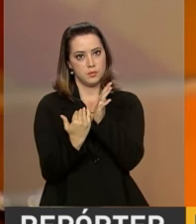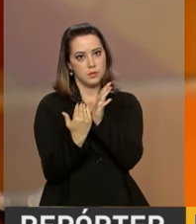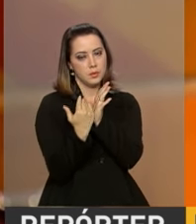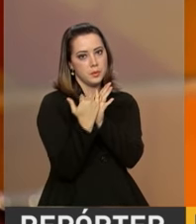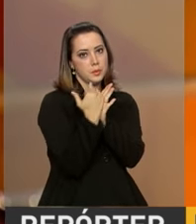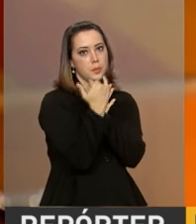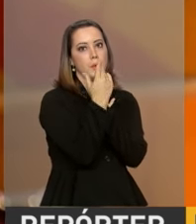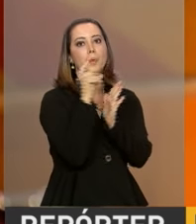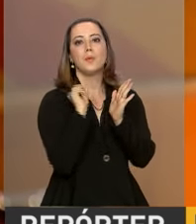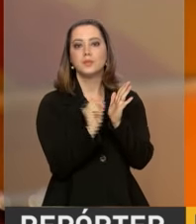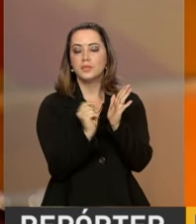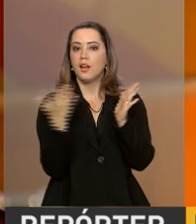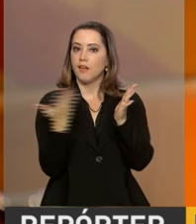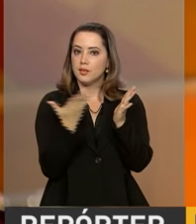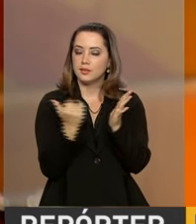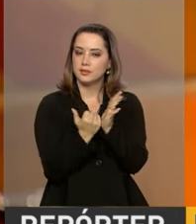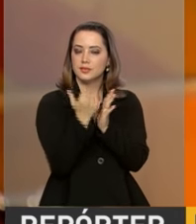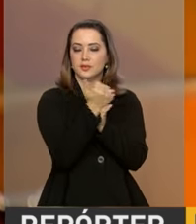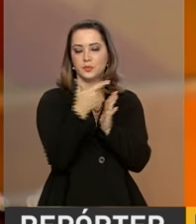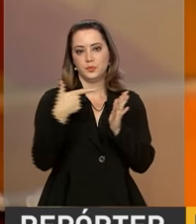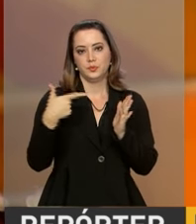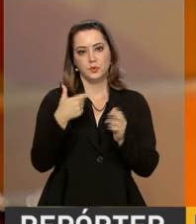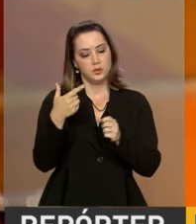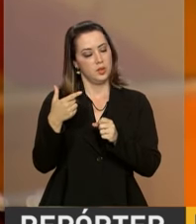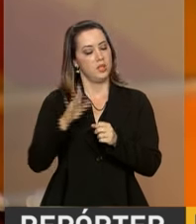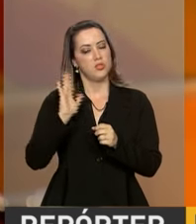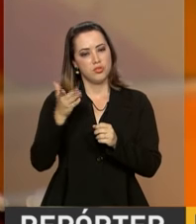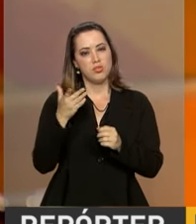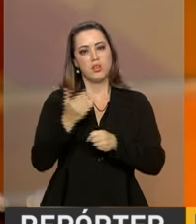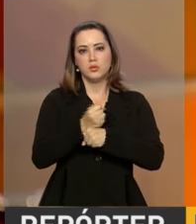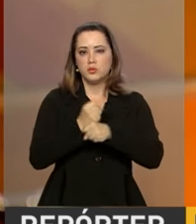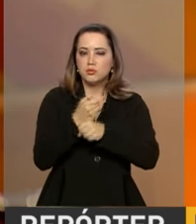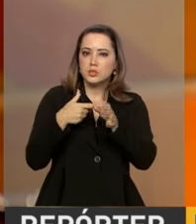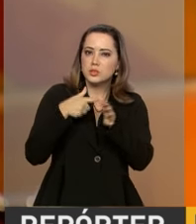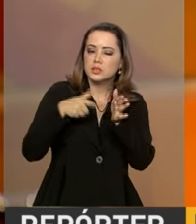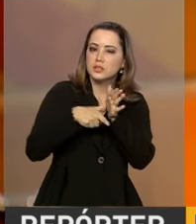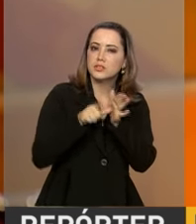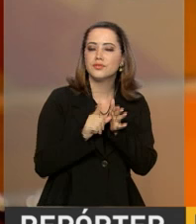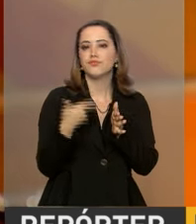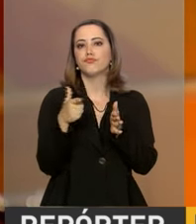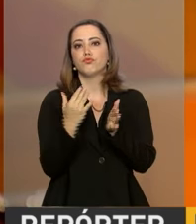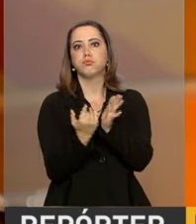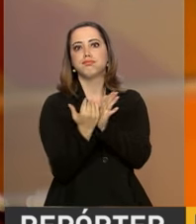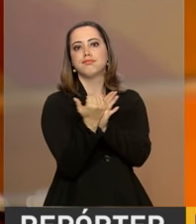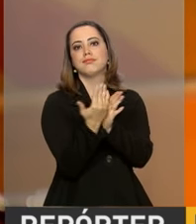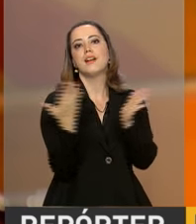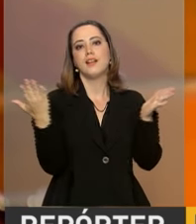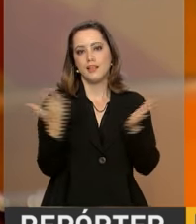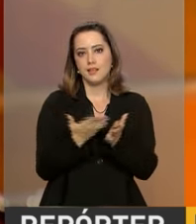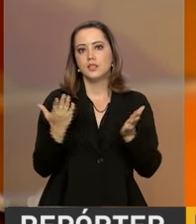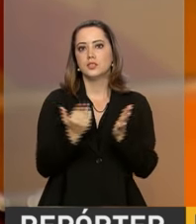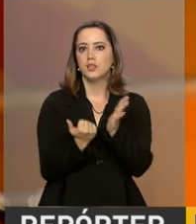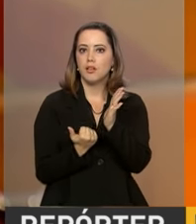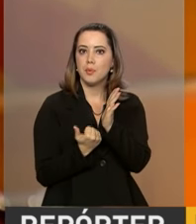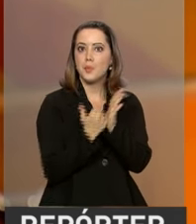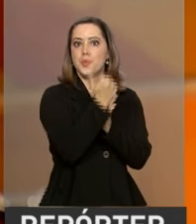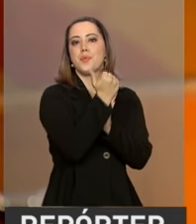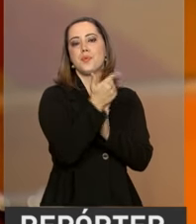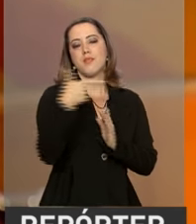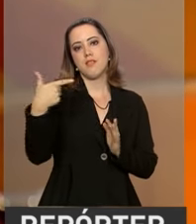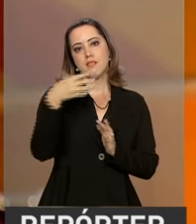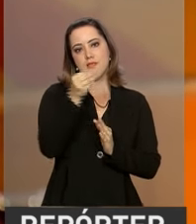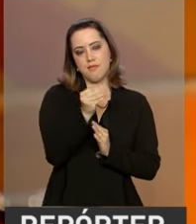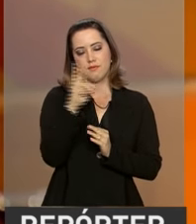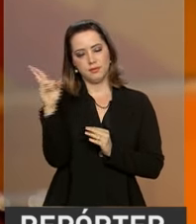valorização do Bolsa Família. Ou seja, há mais do anos não se aumentava o valor do Bolsa Família e nós praticamente aumentamos em